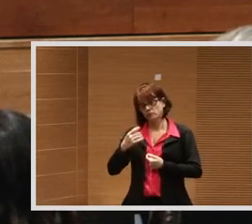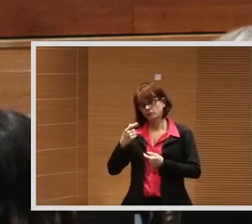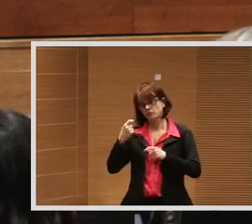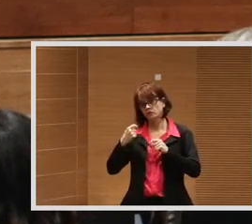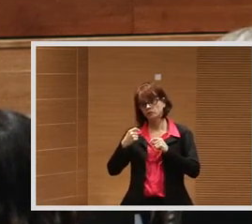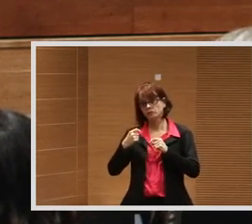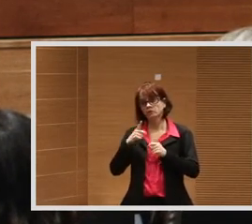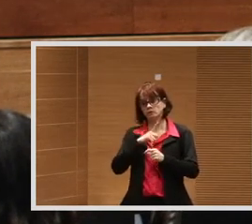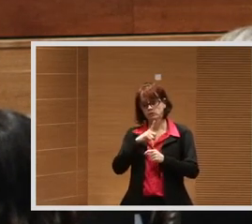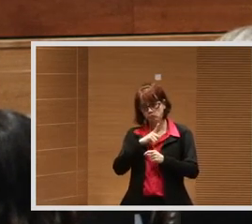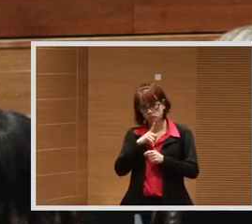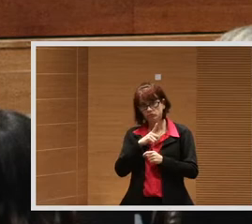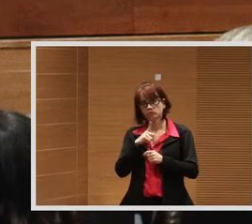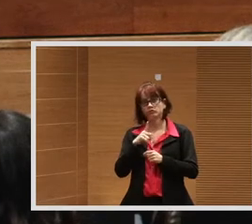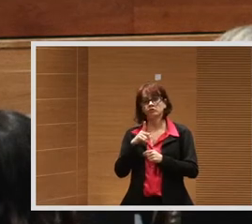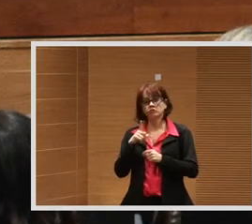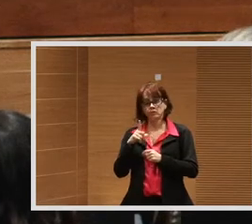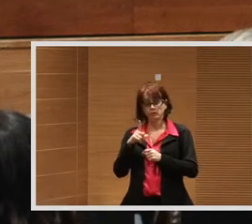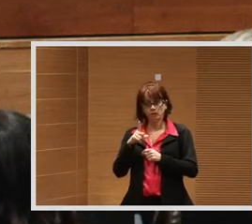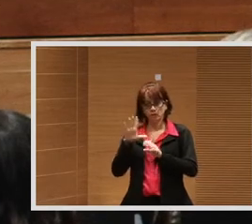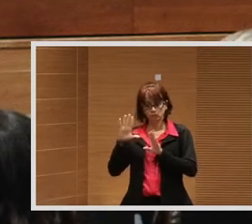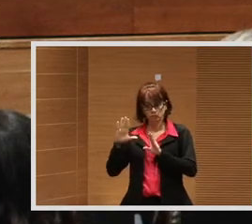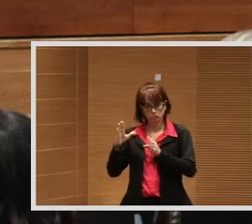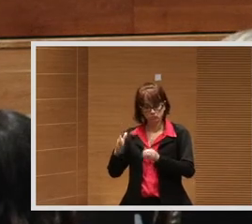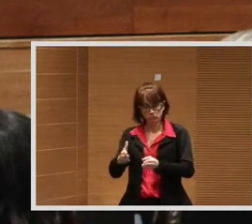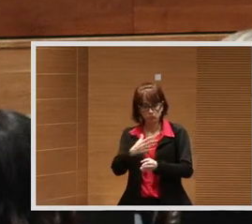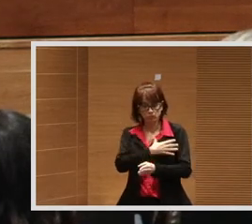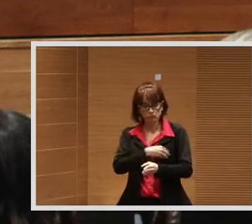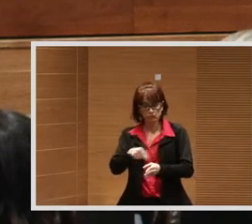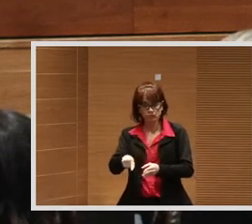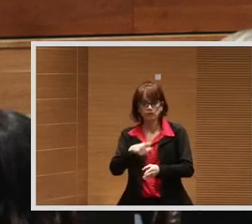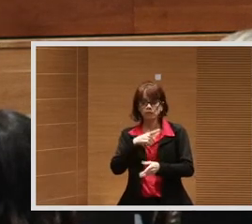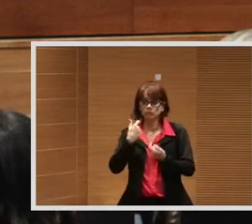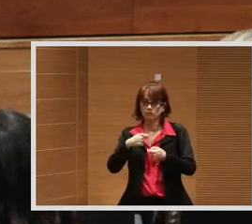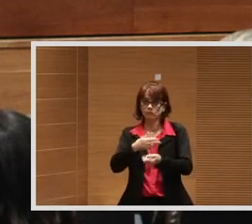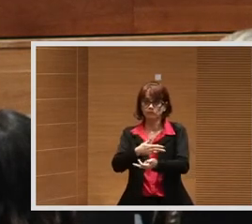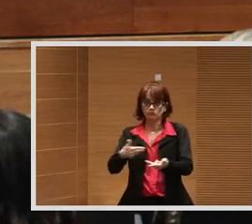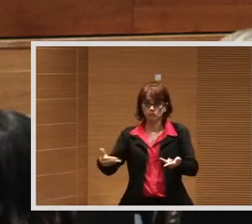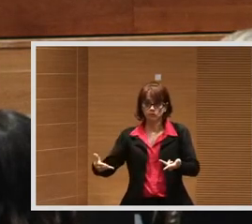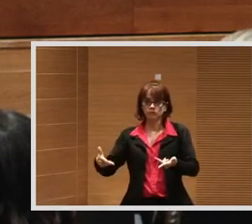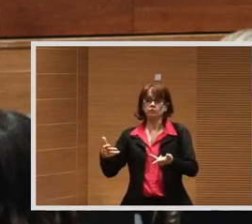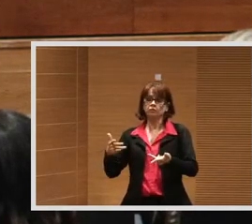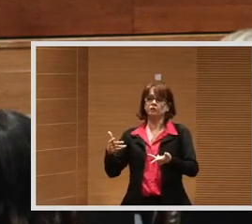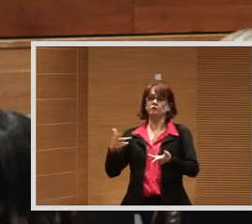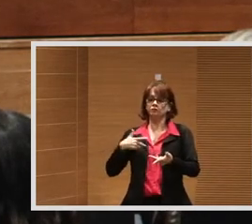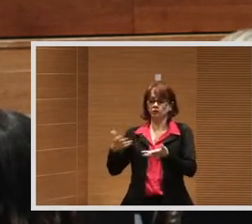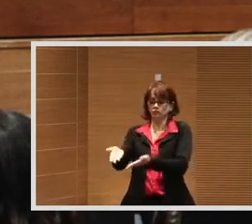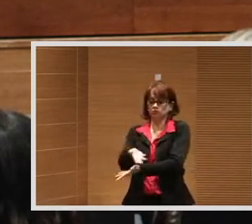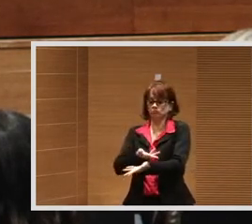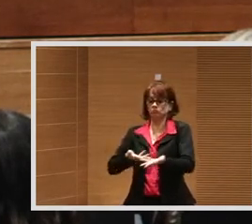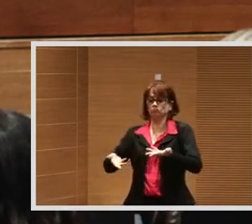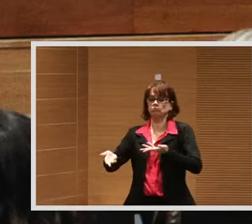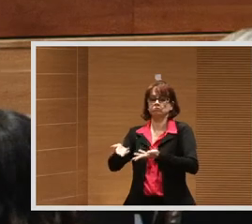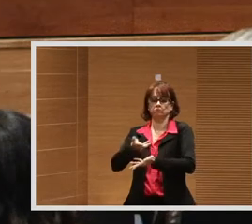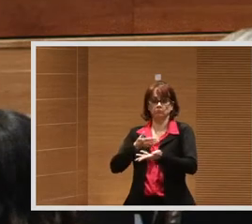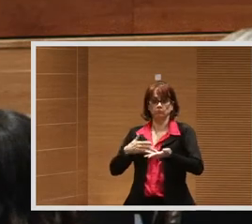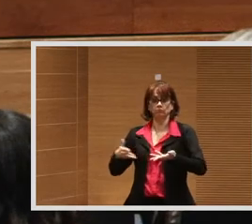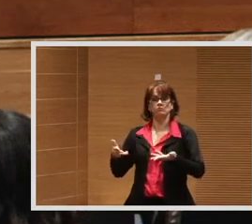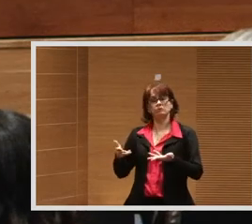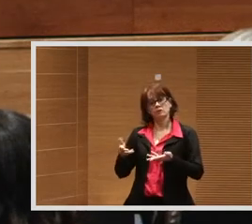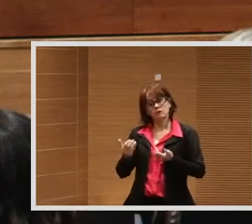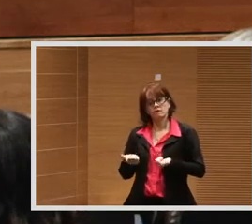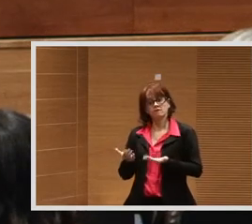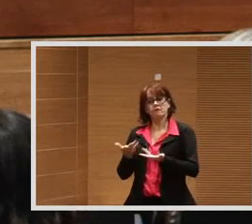demandas dos filhos e conseguiram, a partir de instrumentalização, oferecer